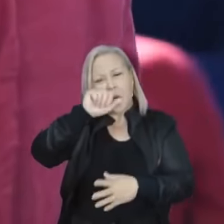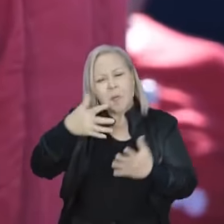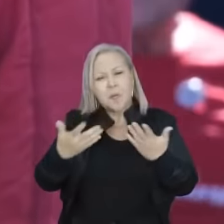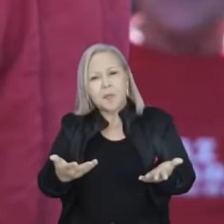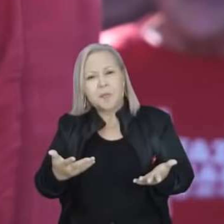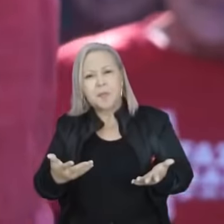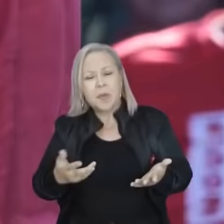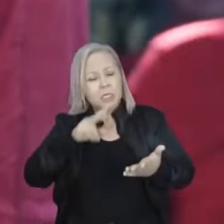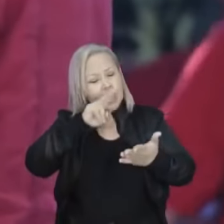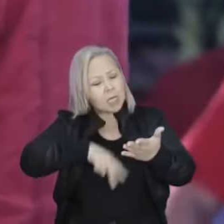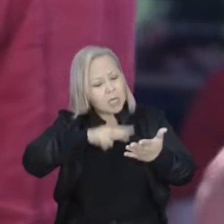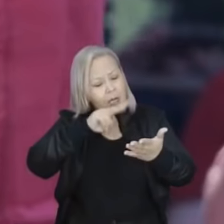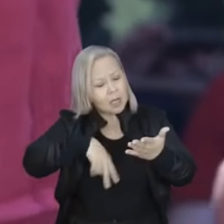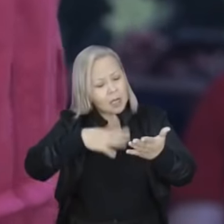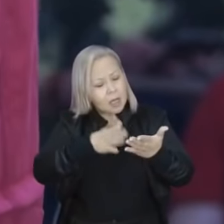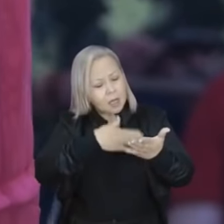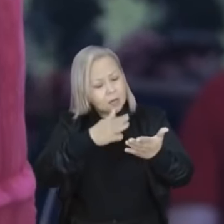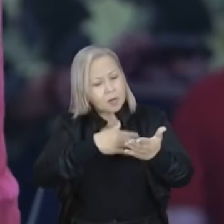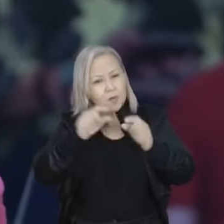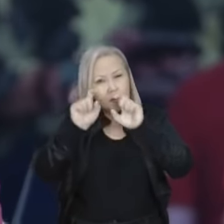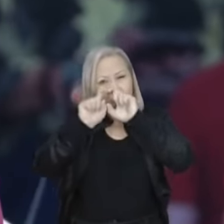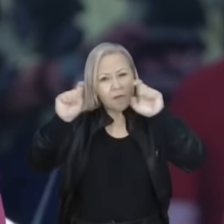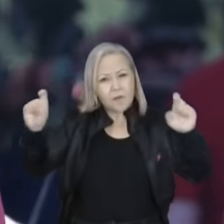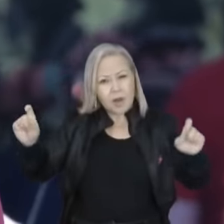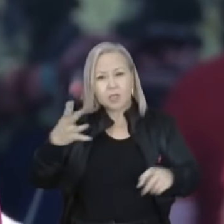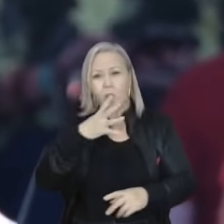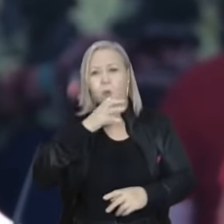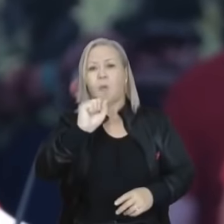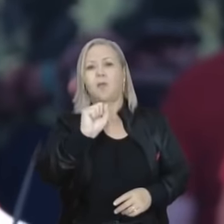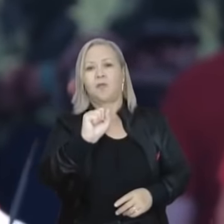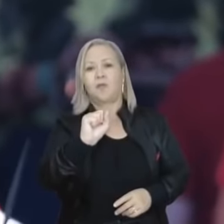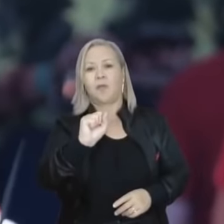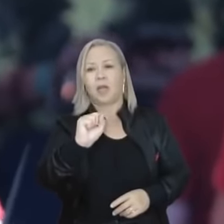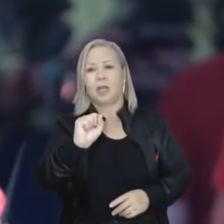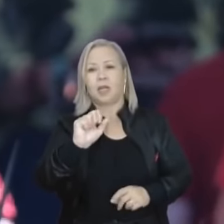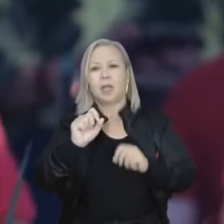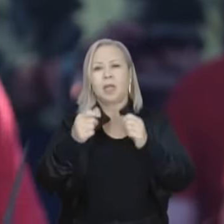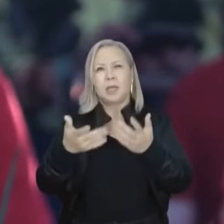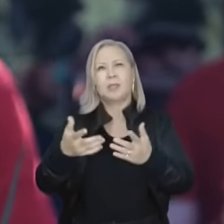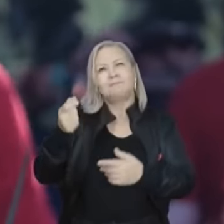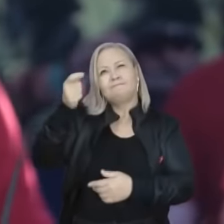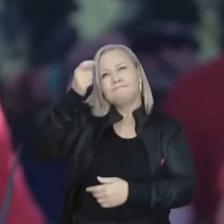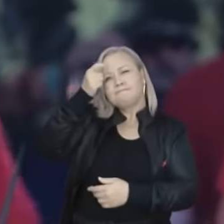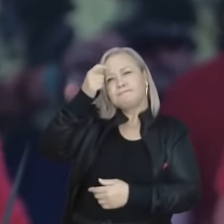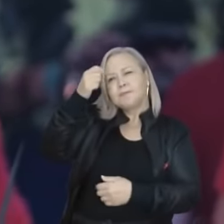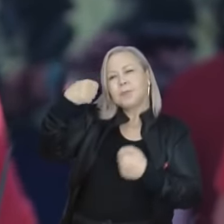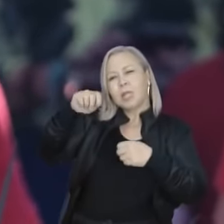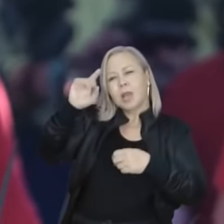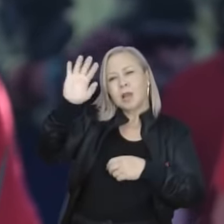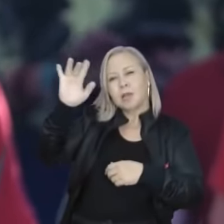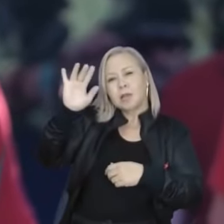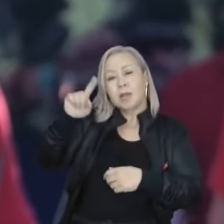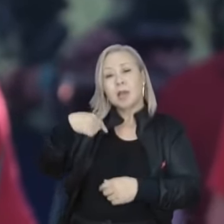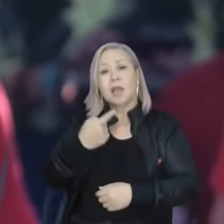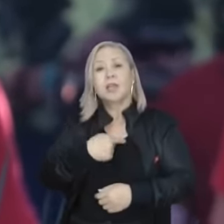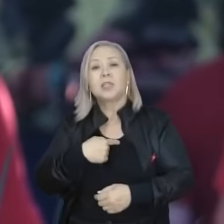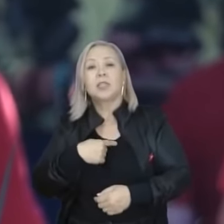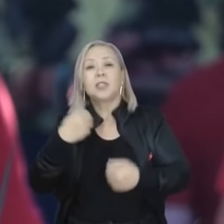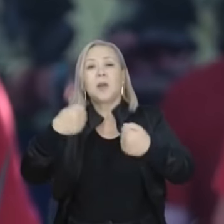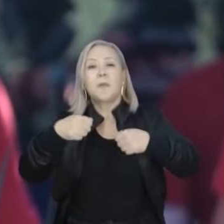livro, uma frase do Paulo Freire, que deve basear a cabeça de vocês. A gente precisa juntar